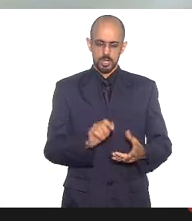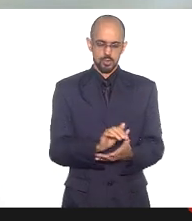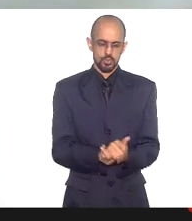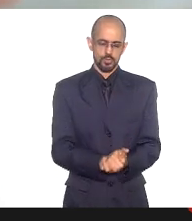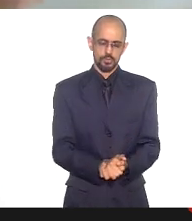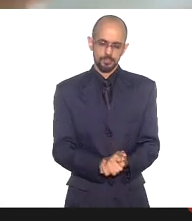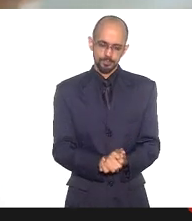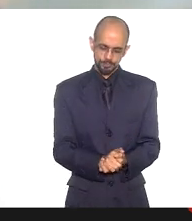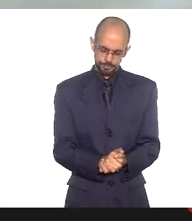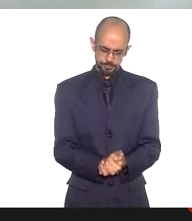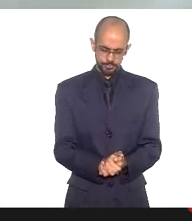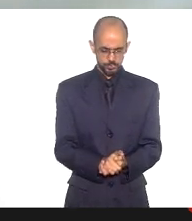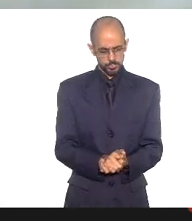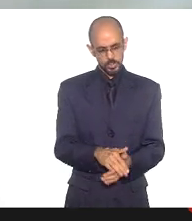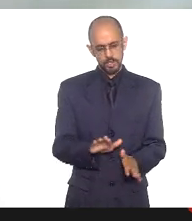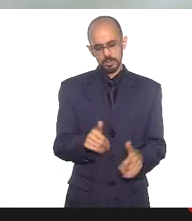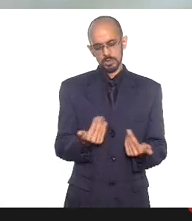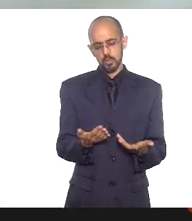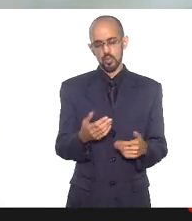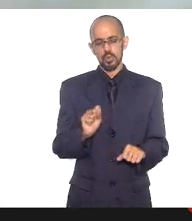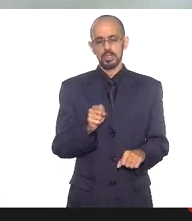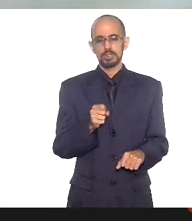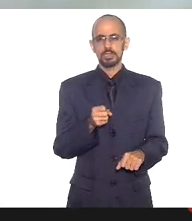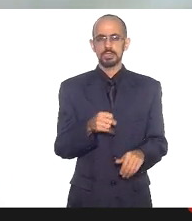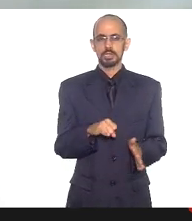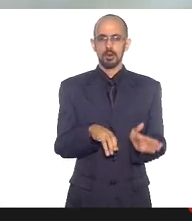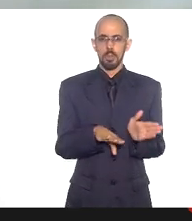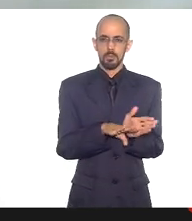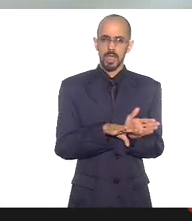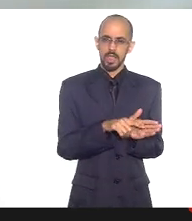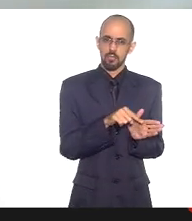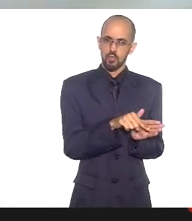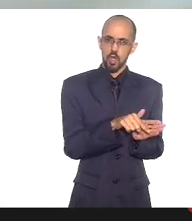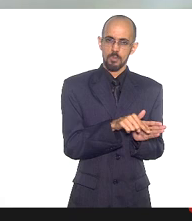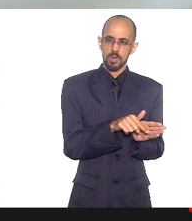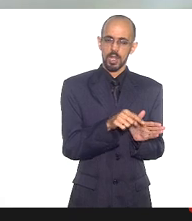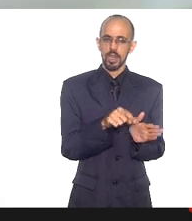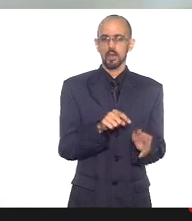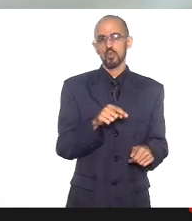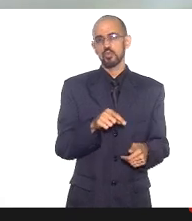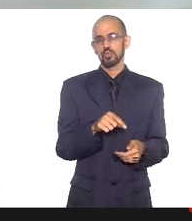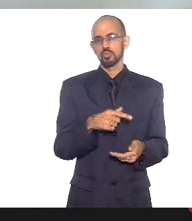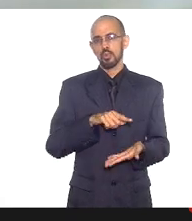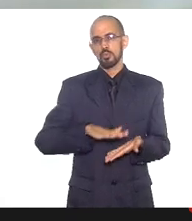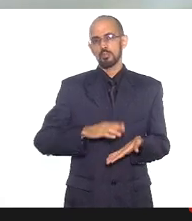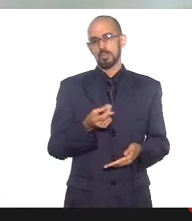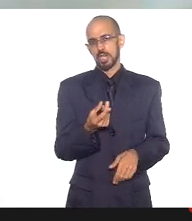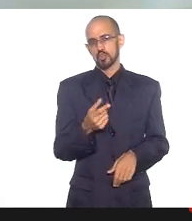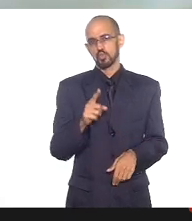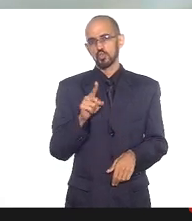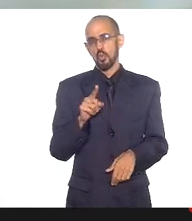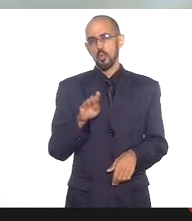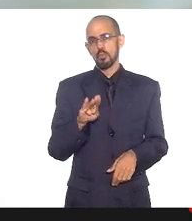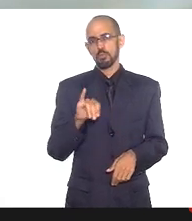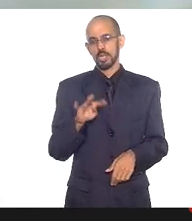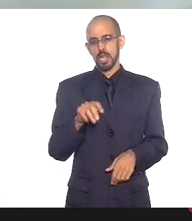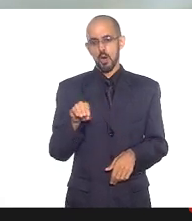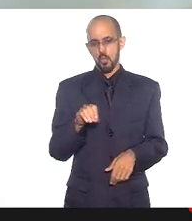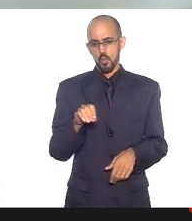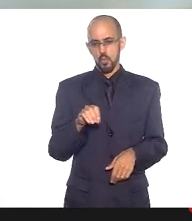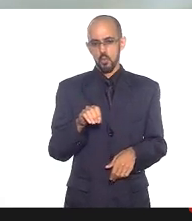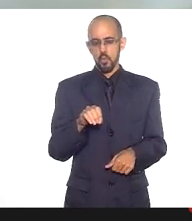Então, se uma plataforma custava 1, o subsídio custaria